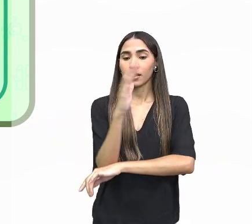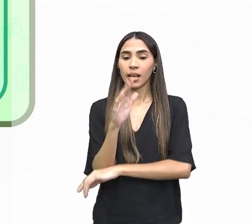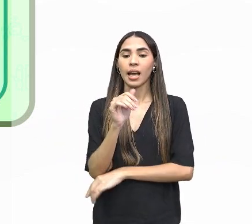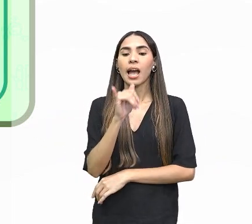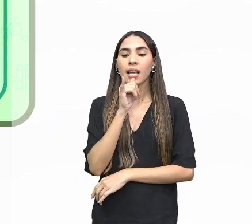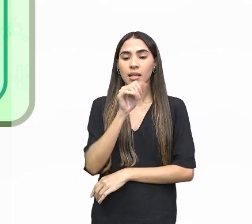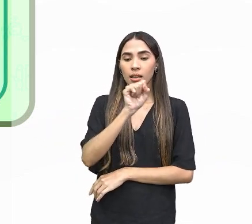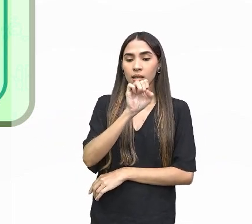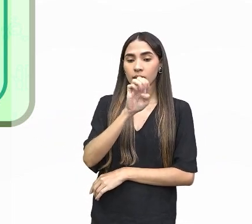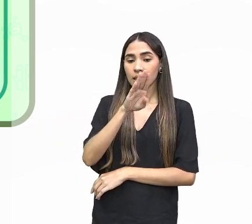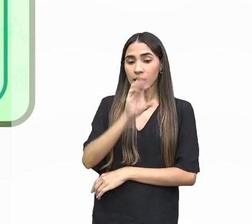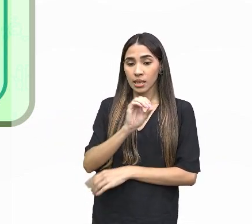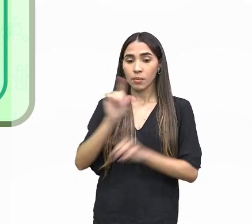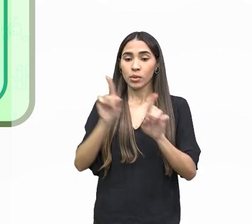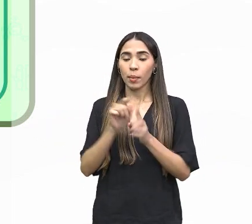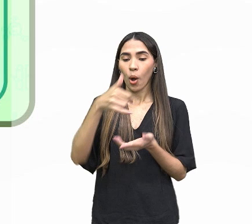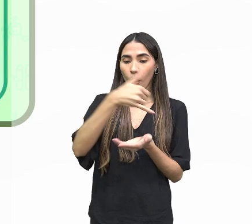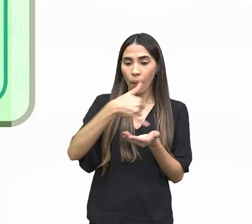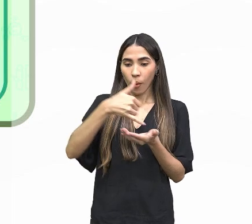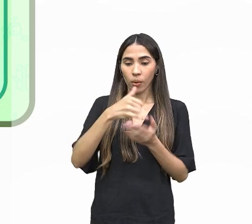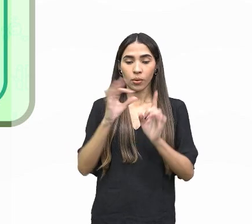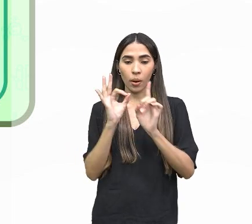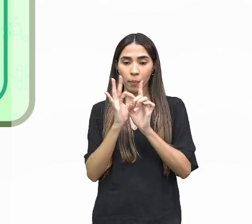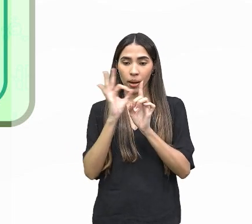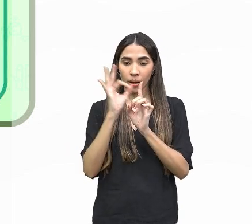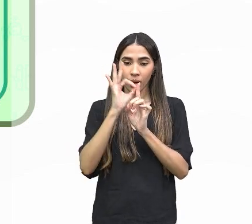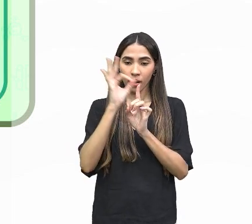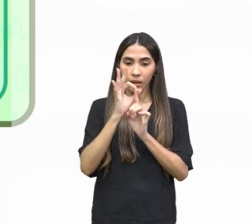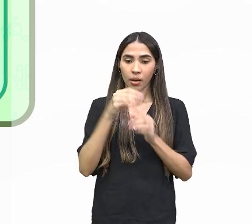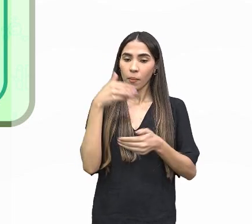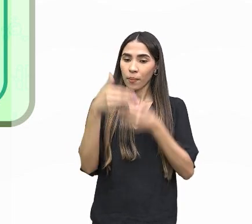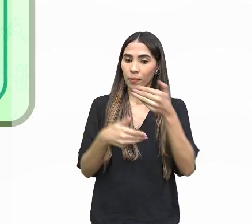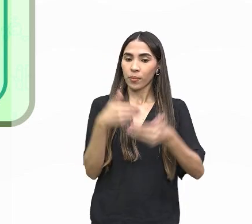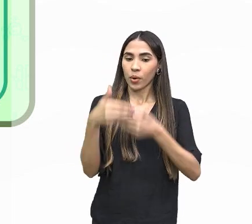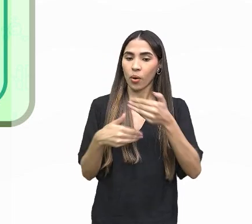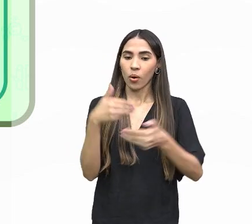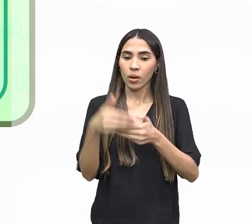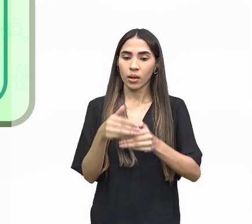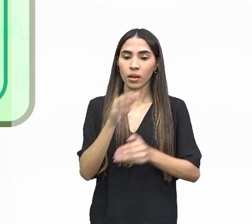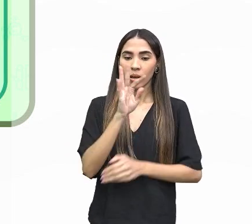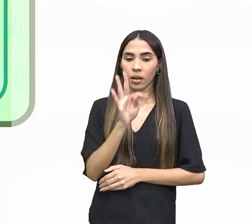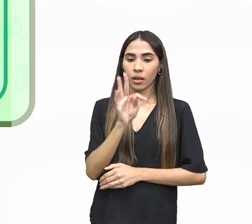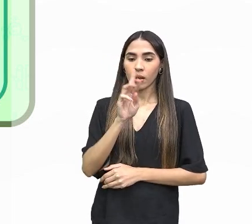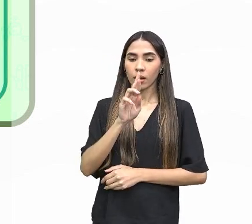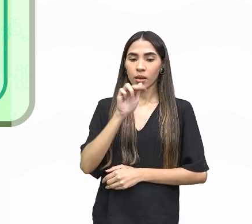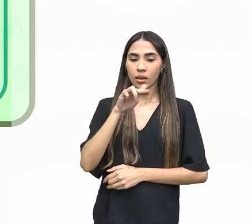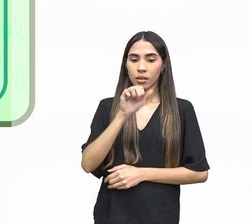sebo e óleo de soja, submetidos ao processo de